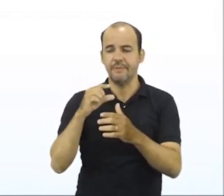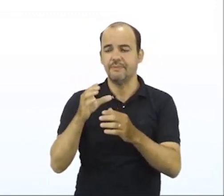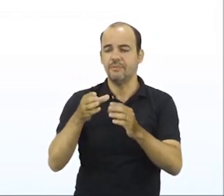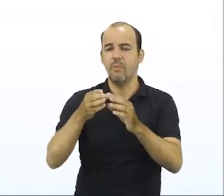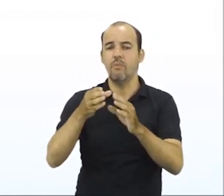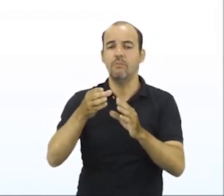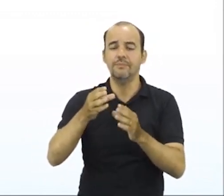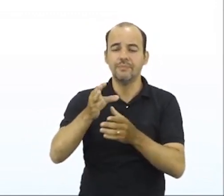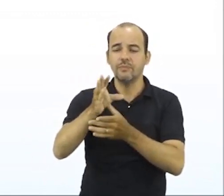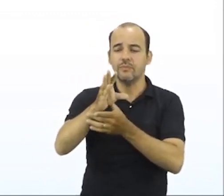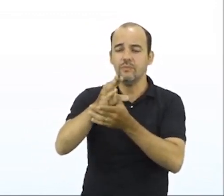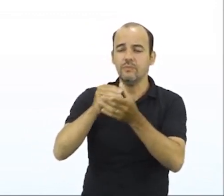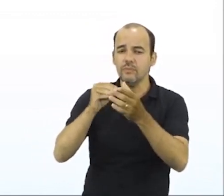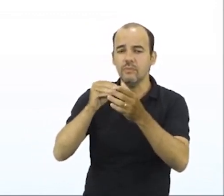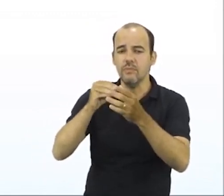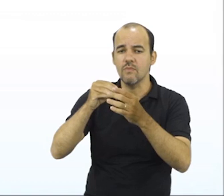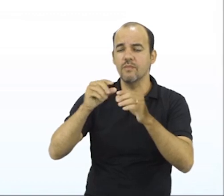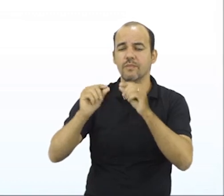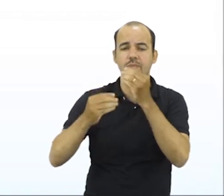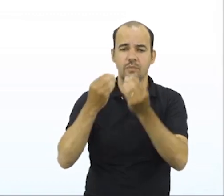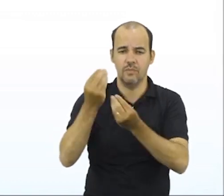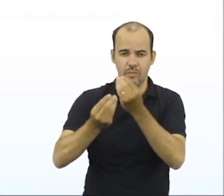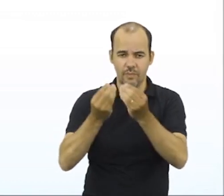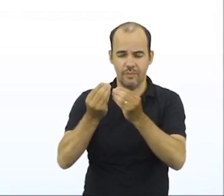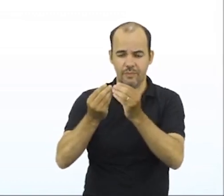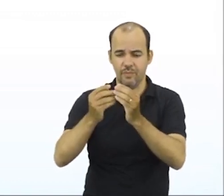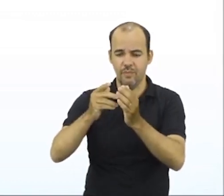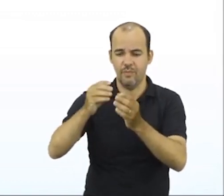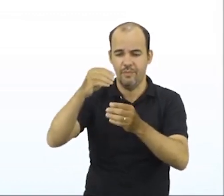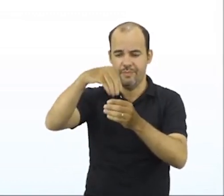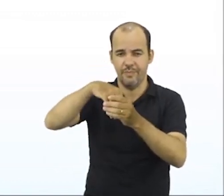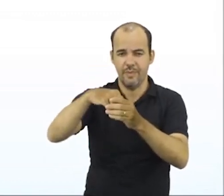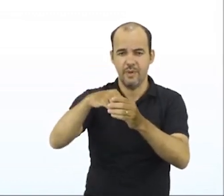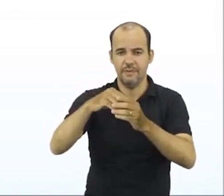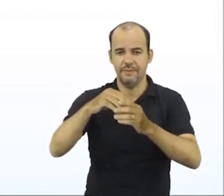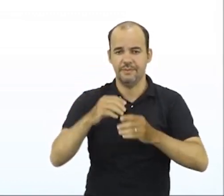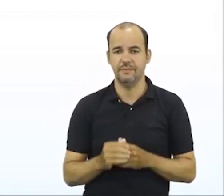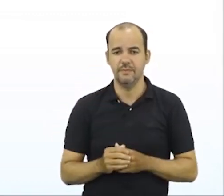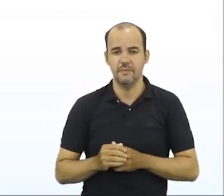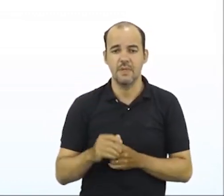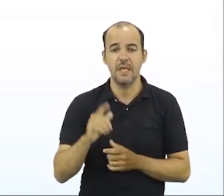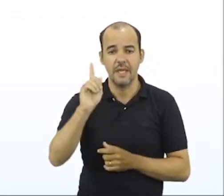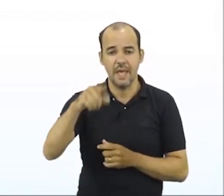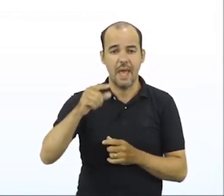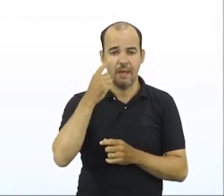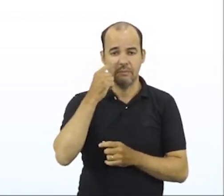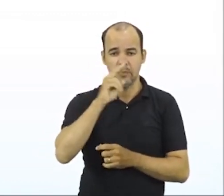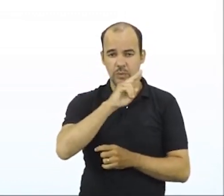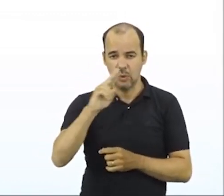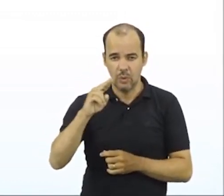assim, ó. É o modelo, ó, do mosaico fluido.